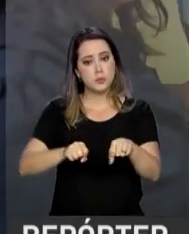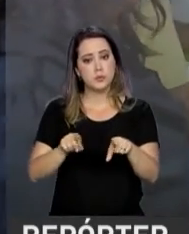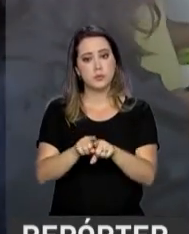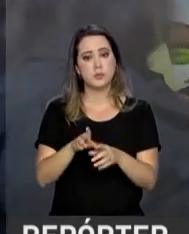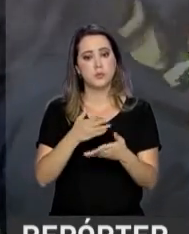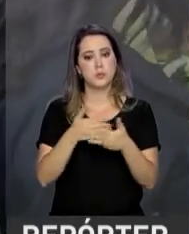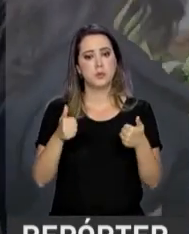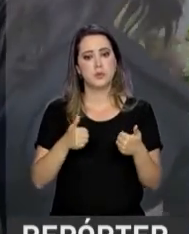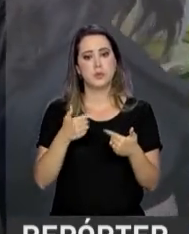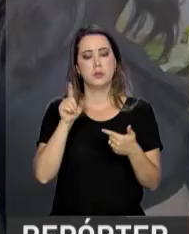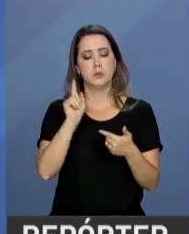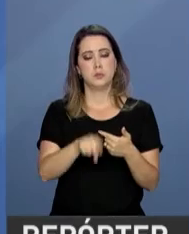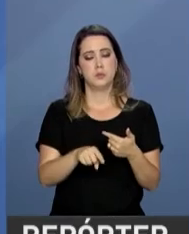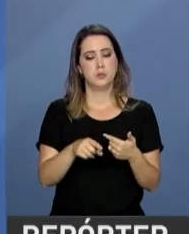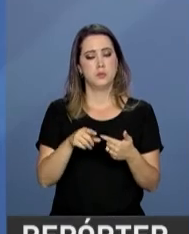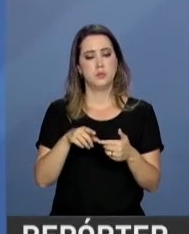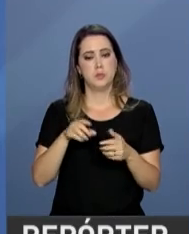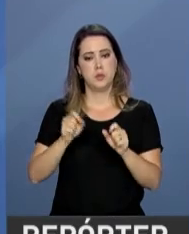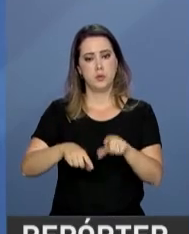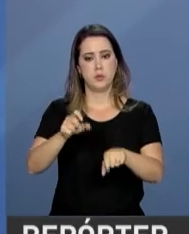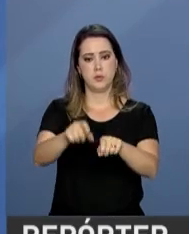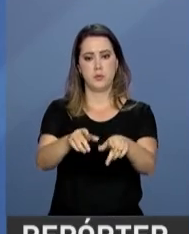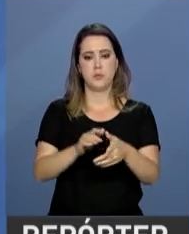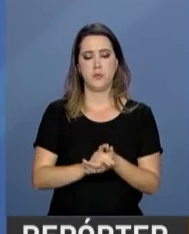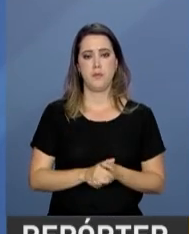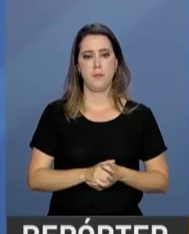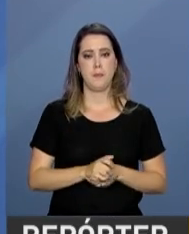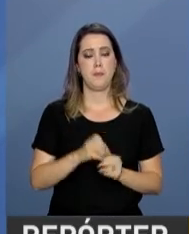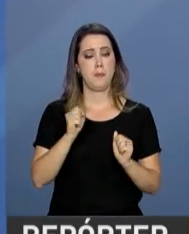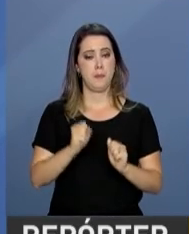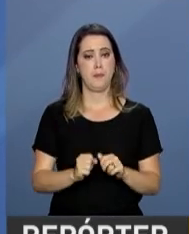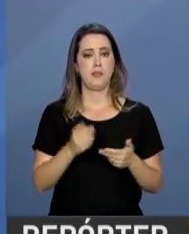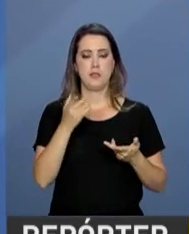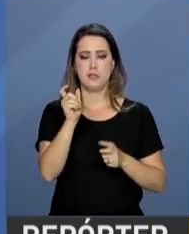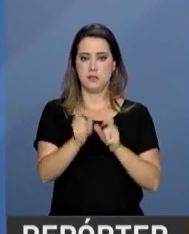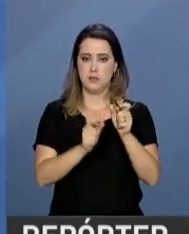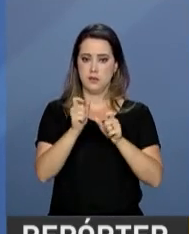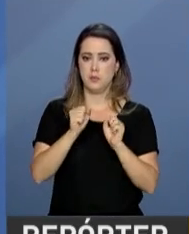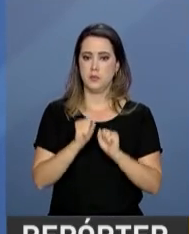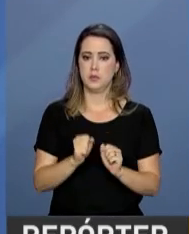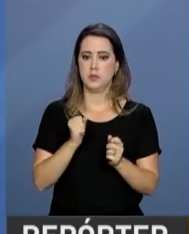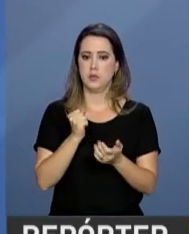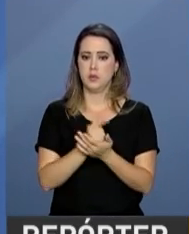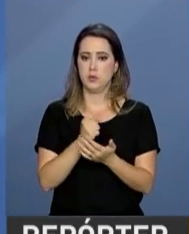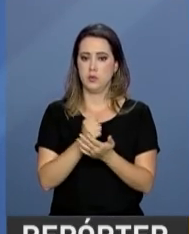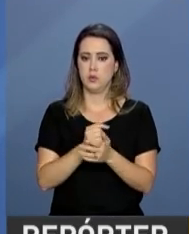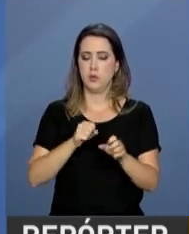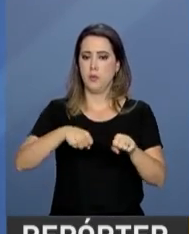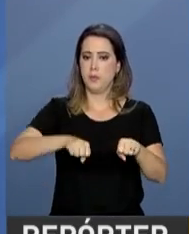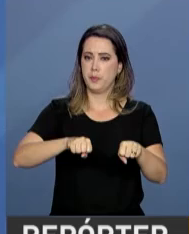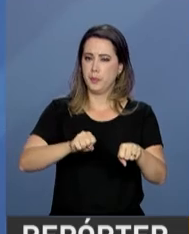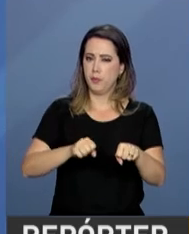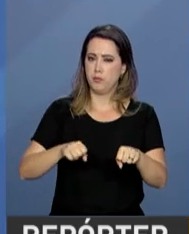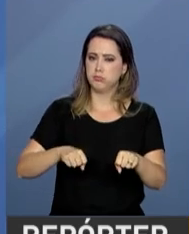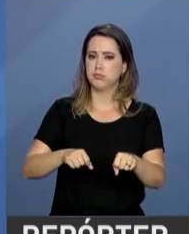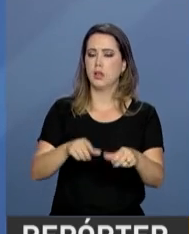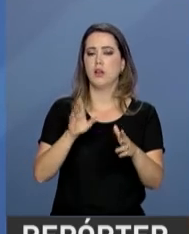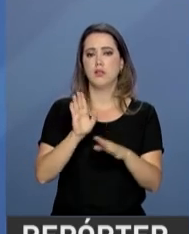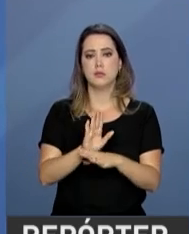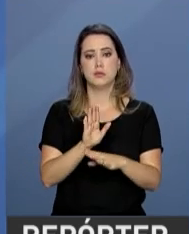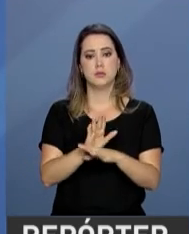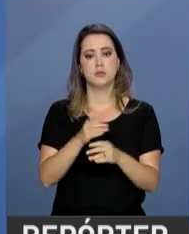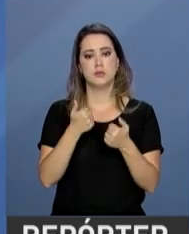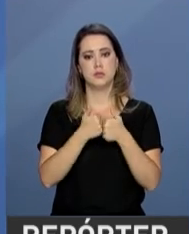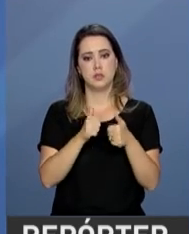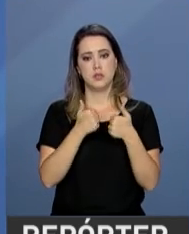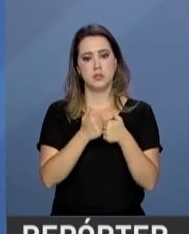dinamizar a produção a possibilidade do agricultor familiar poderá adquirir as motocicletas irá ajudá-lo no